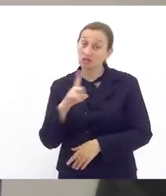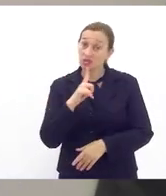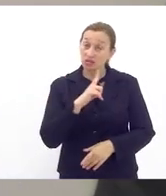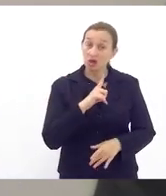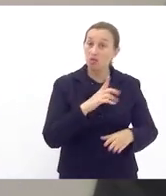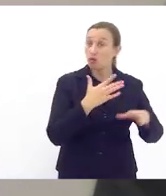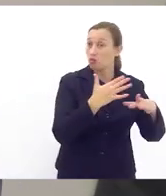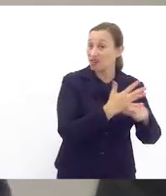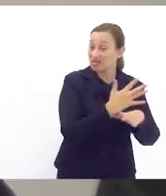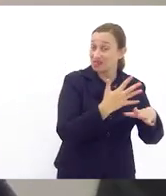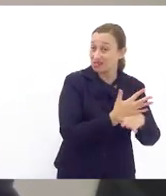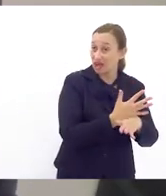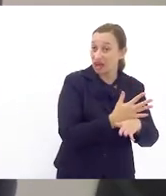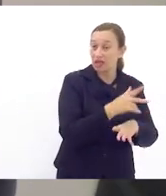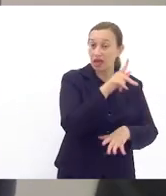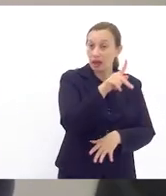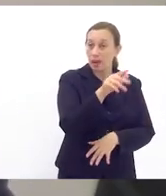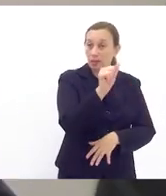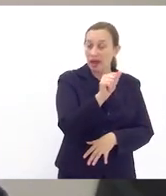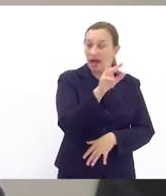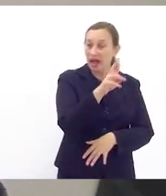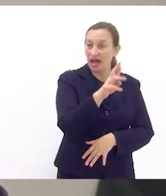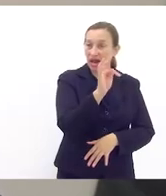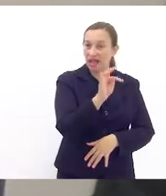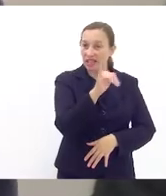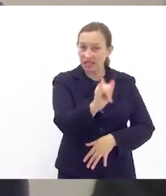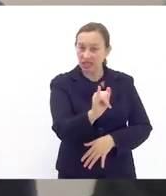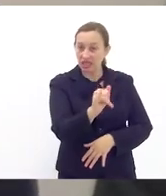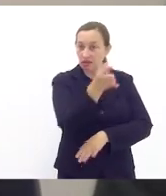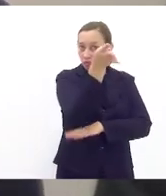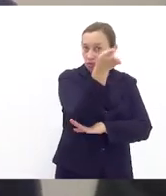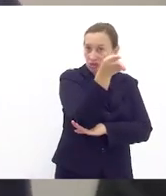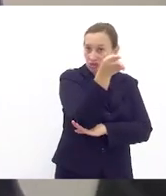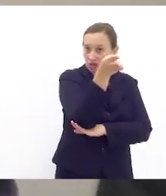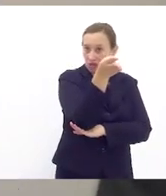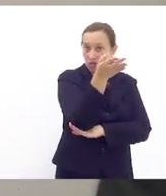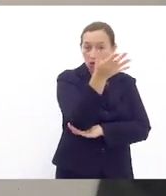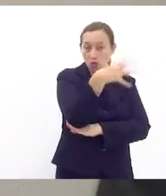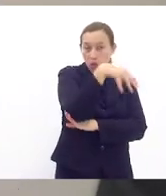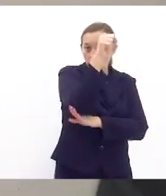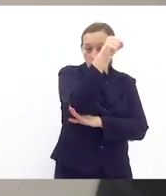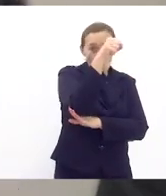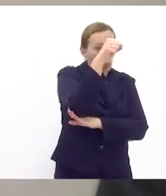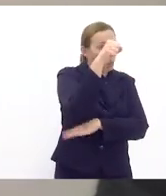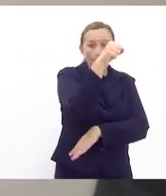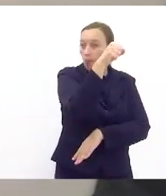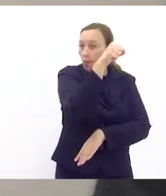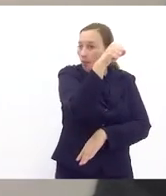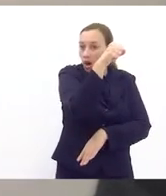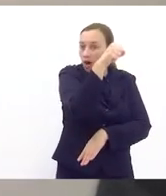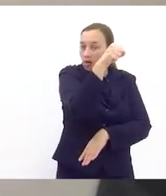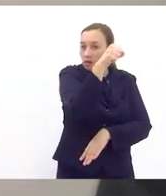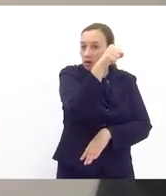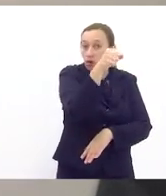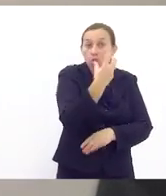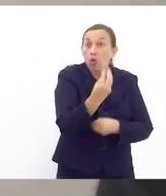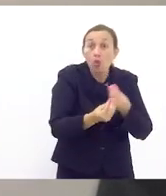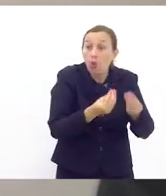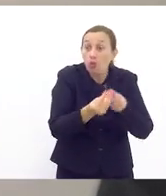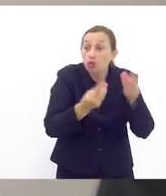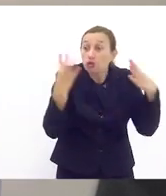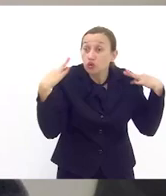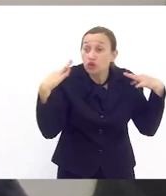como para ti tem hora que foi usada não funciona a energia tem hora que o hotel não funciona tem hora que não tem isso não tem aquilo absurdo